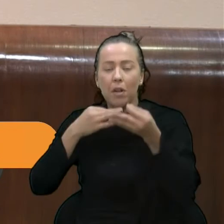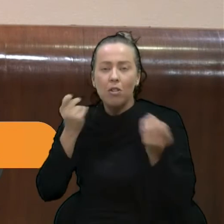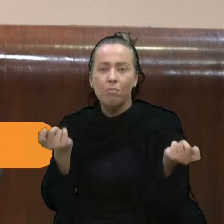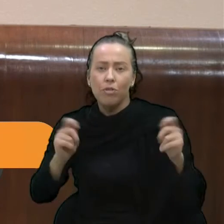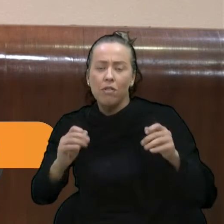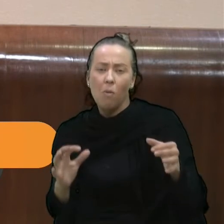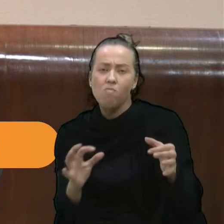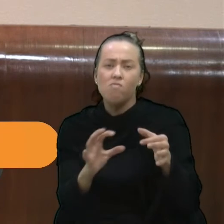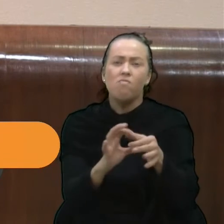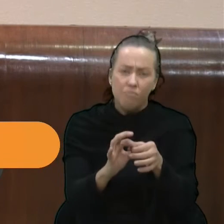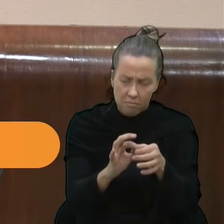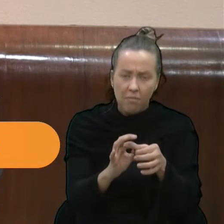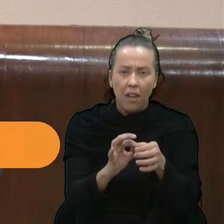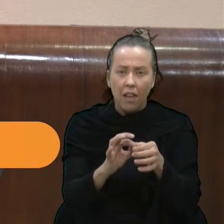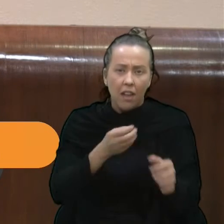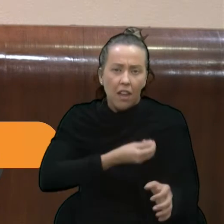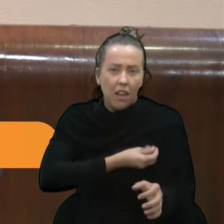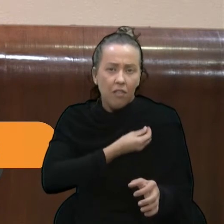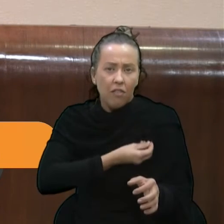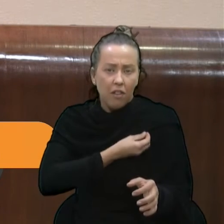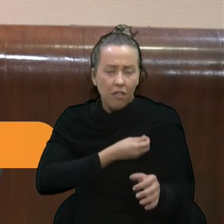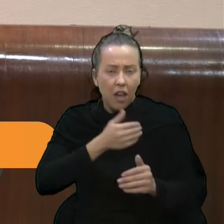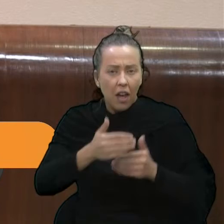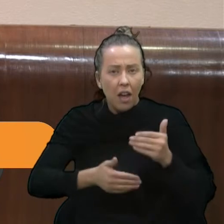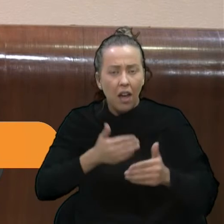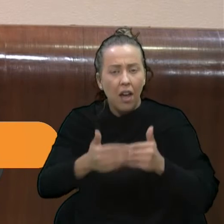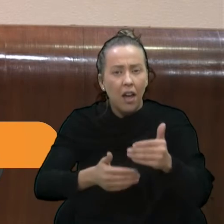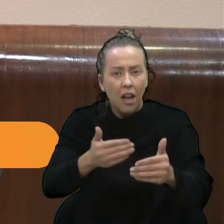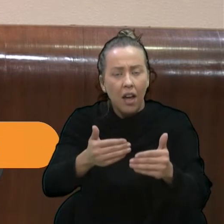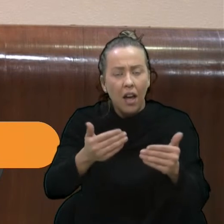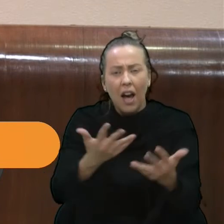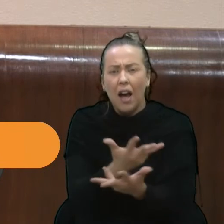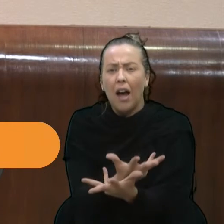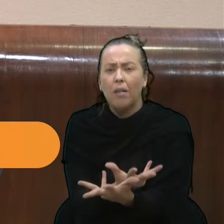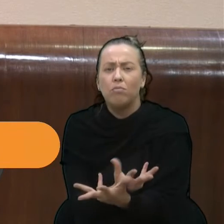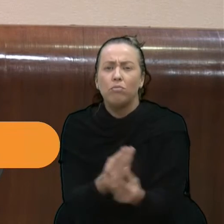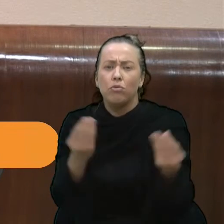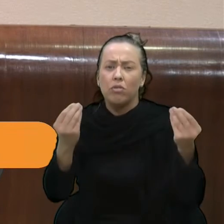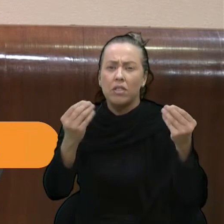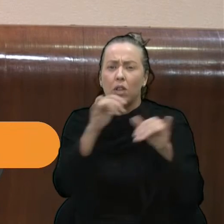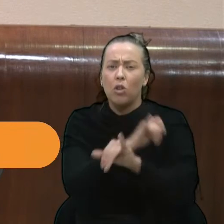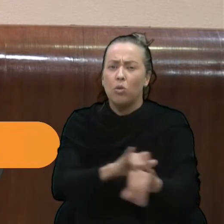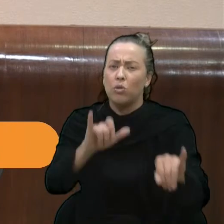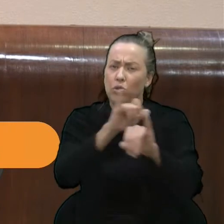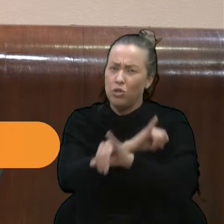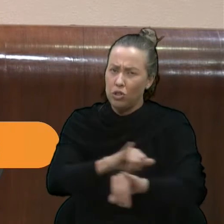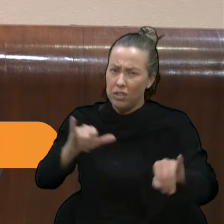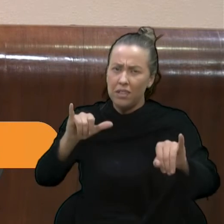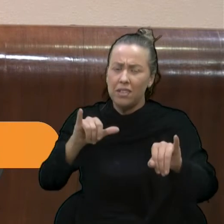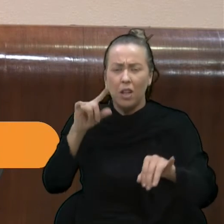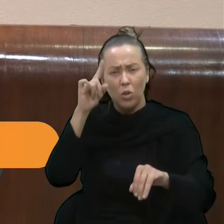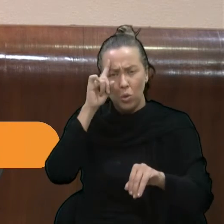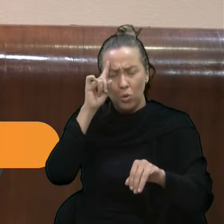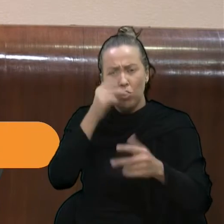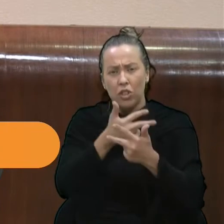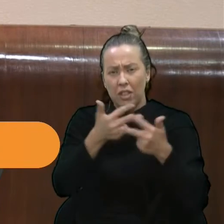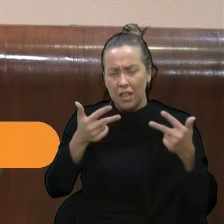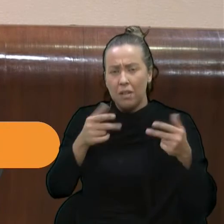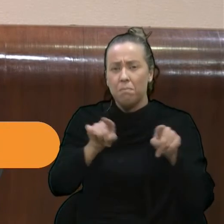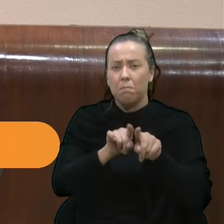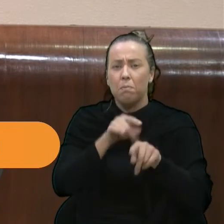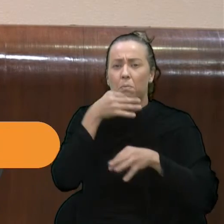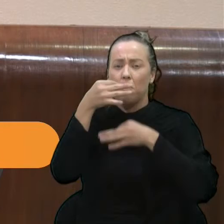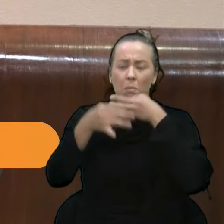possam, eu diria assim, sobreviver em meio a tantas notícias que são divulgadas e opiniões que